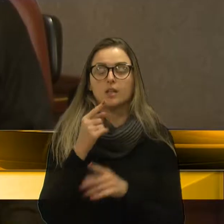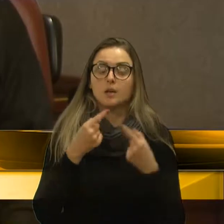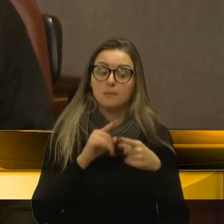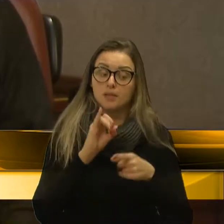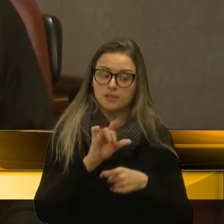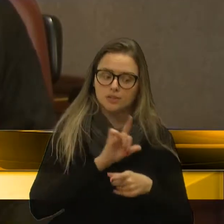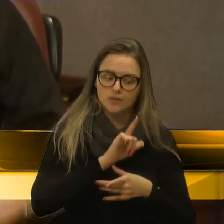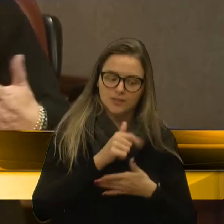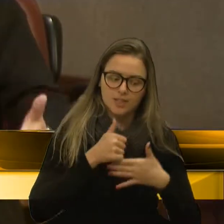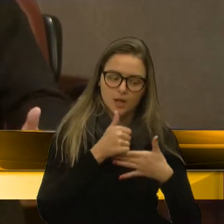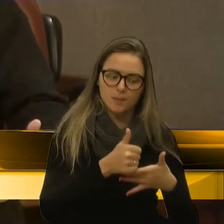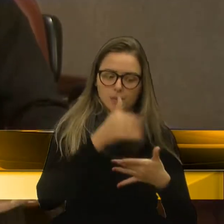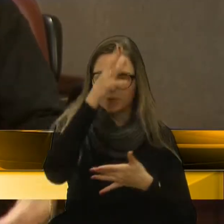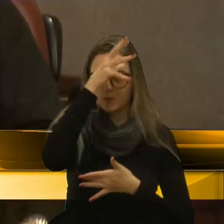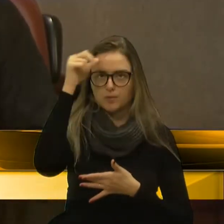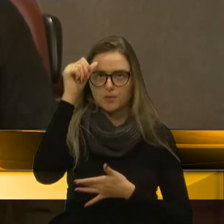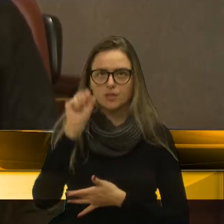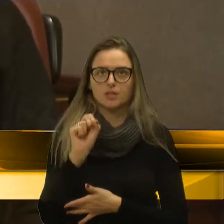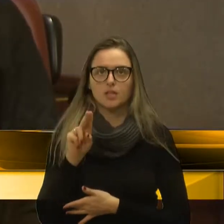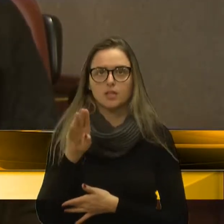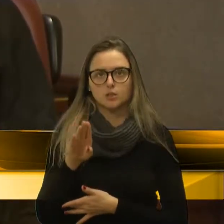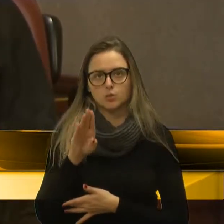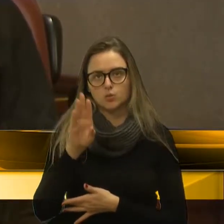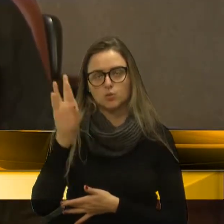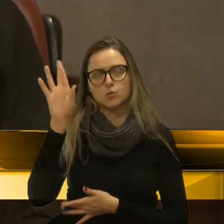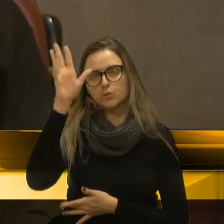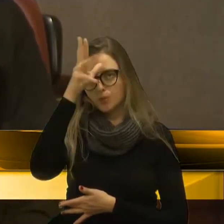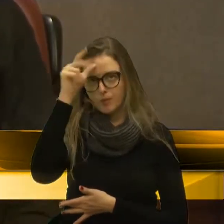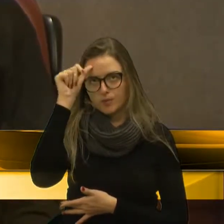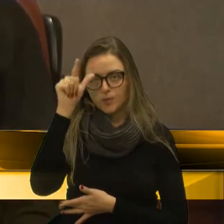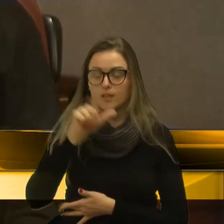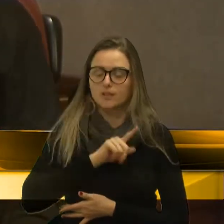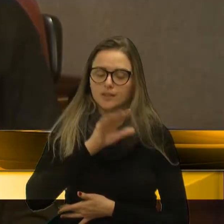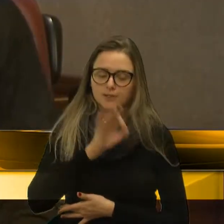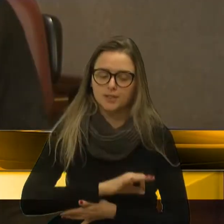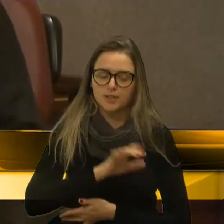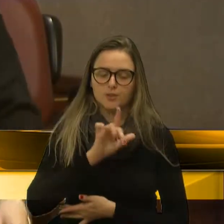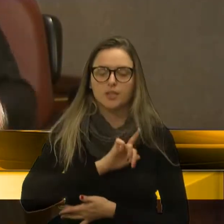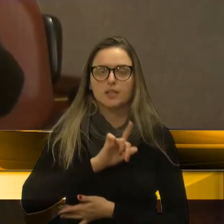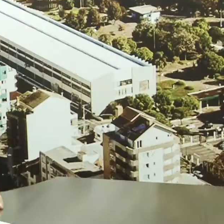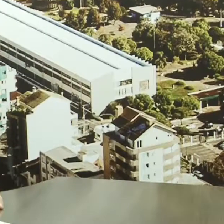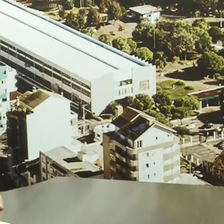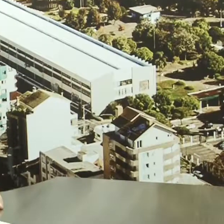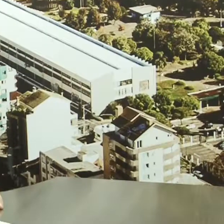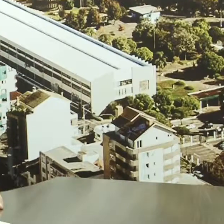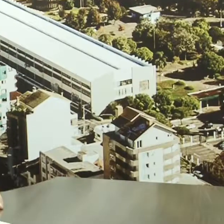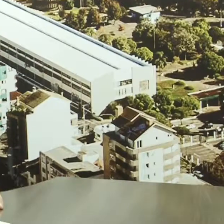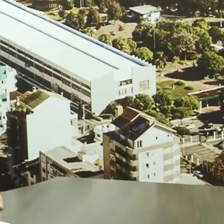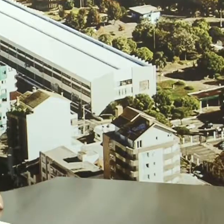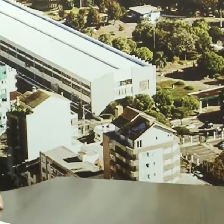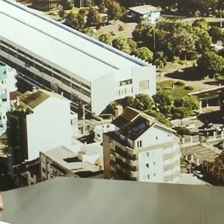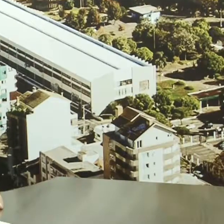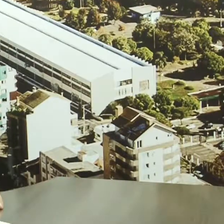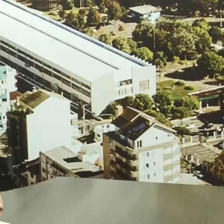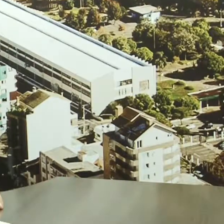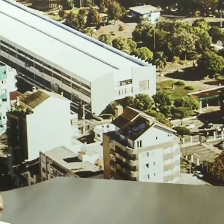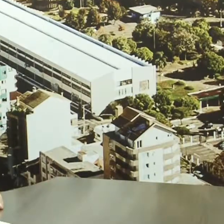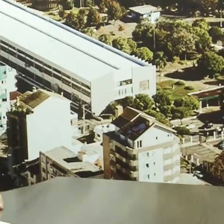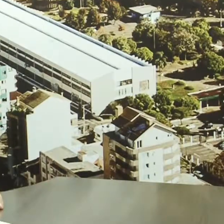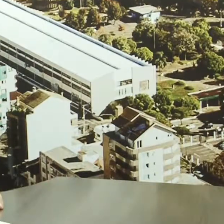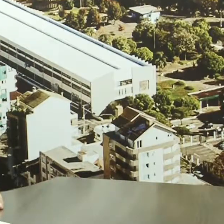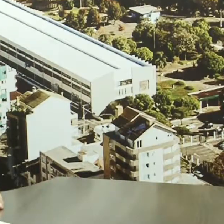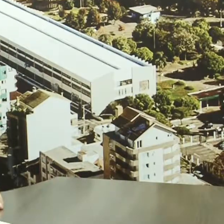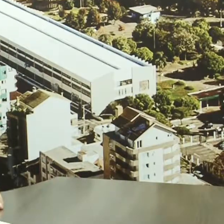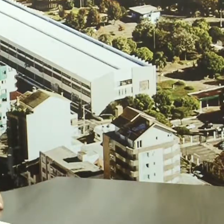apoio do município e da subprefeitura, em especial, tenho certeza que a festa teria acontecido. O Telejornal Destaques da Semana vai fazer um